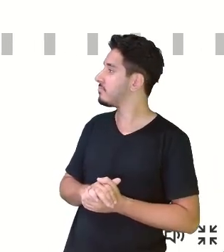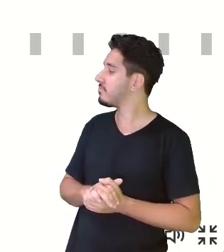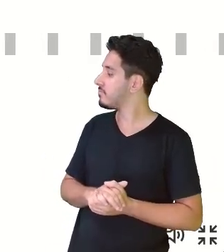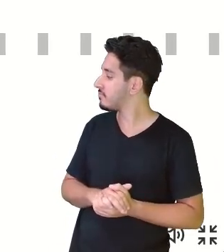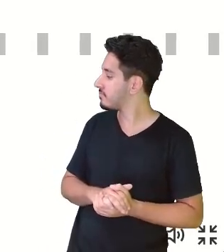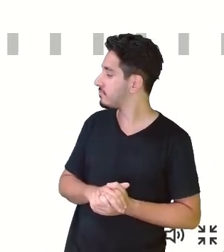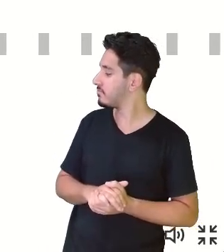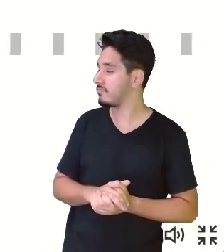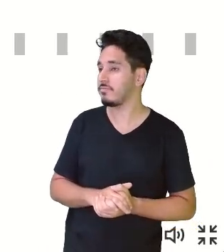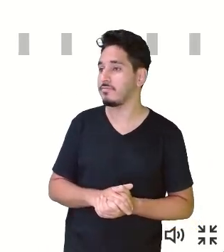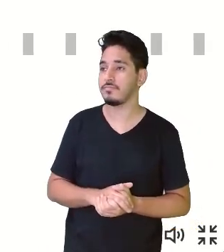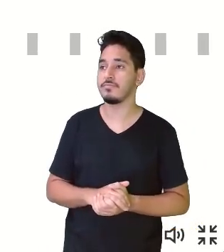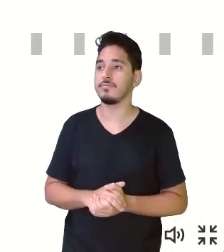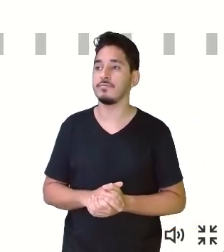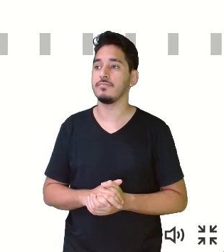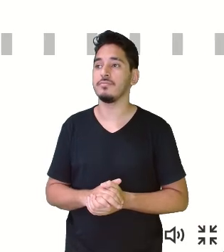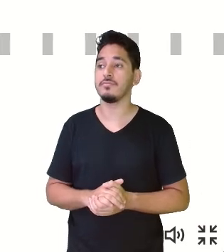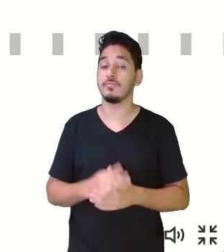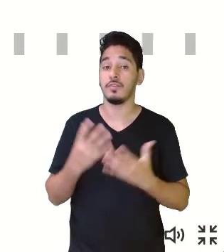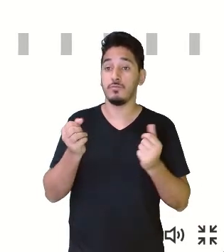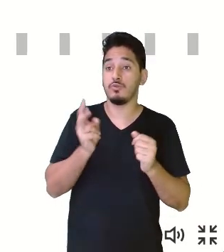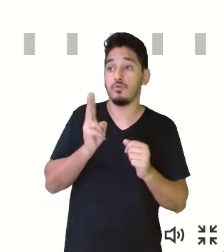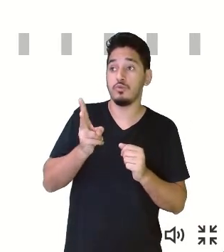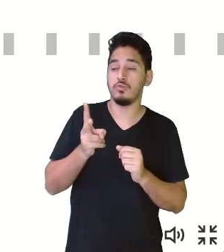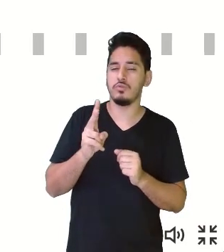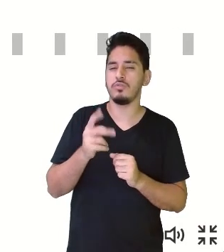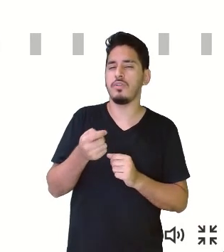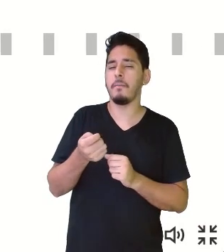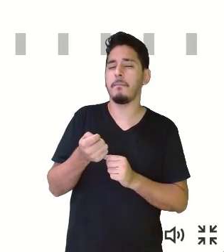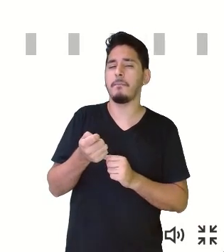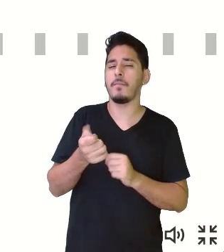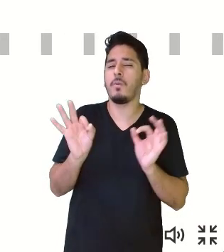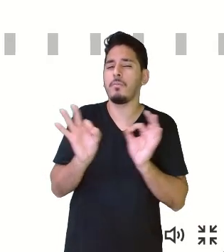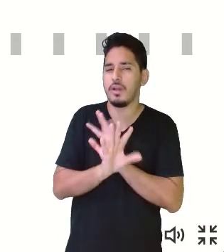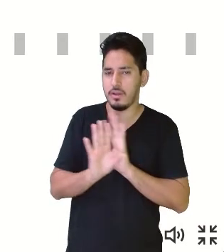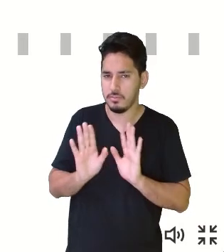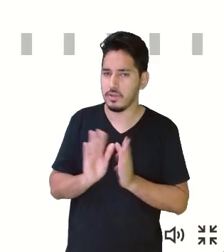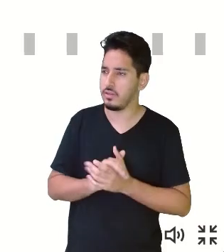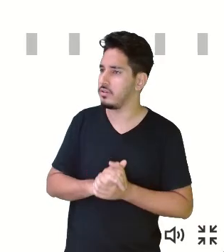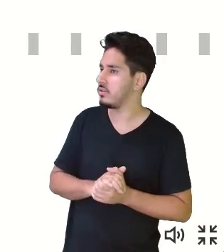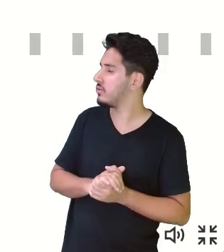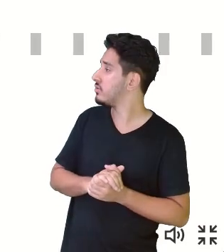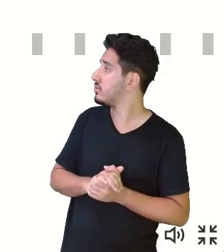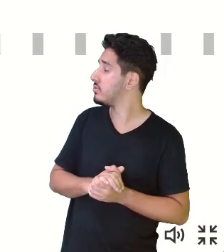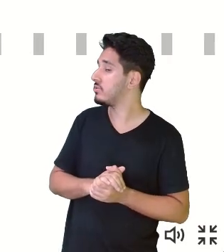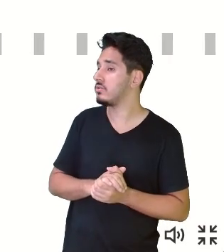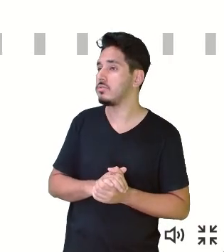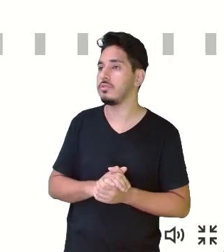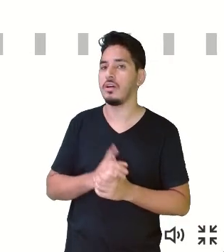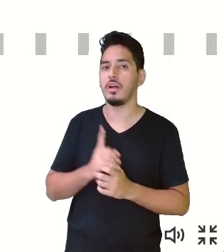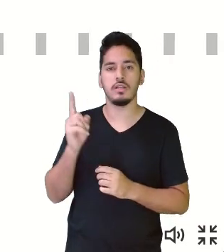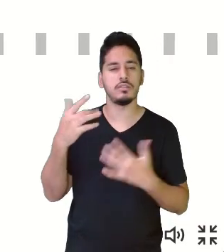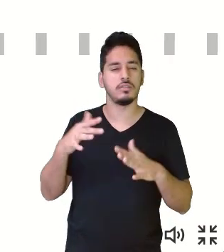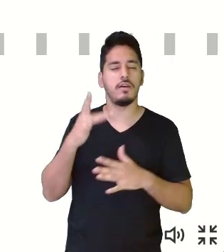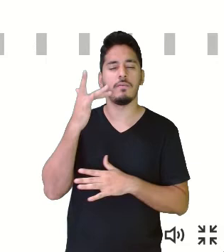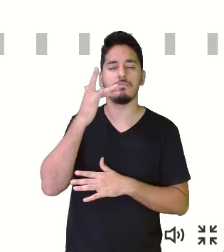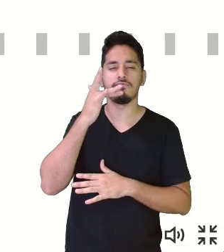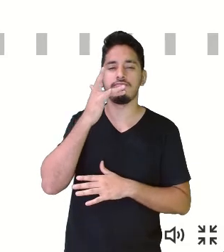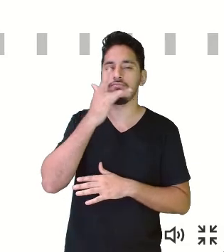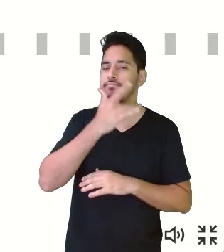6/9. É isso aí. Vamos continuar que falta bem pouquinho. Eita, essa tá uma